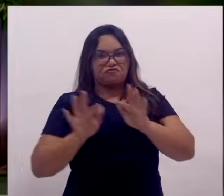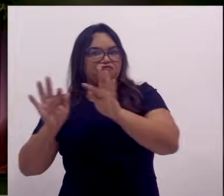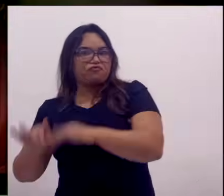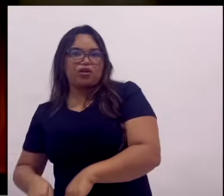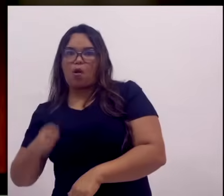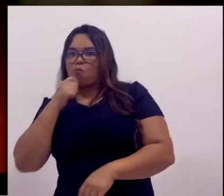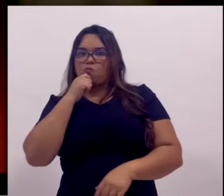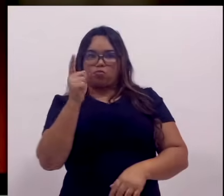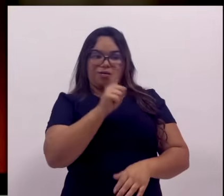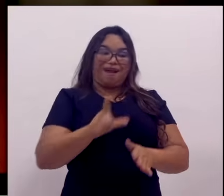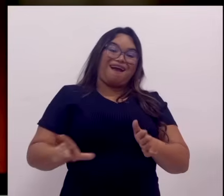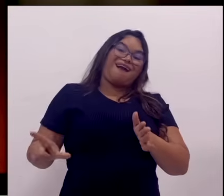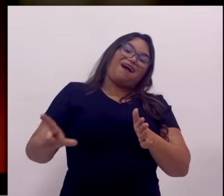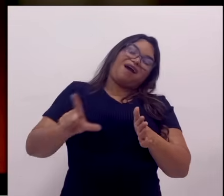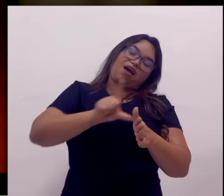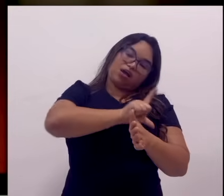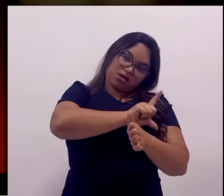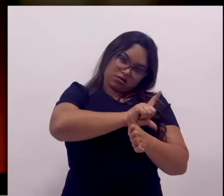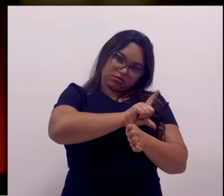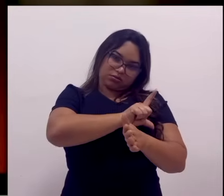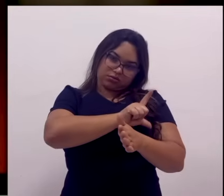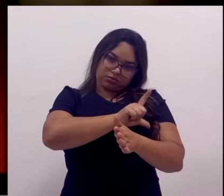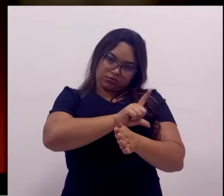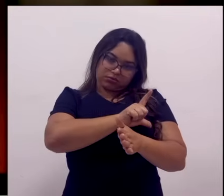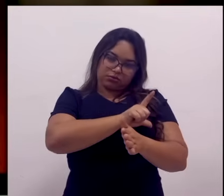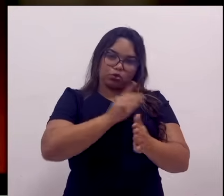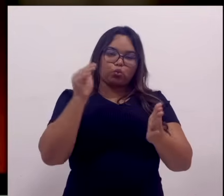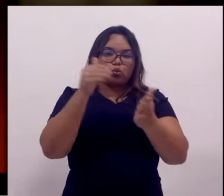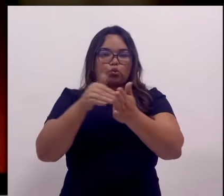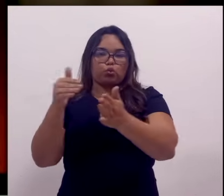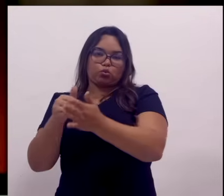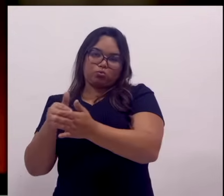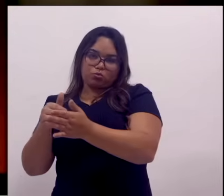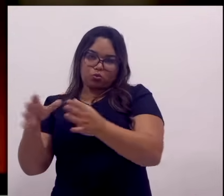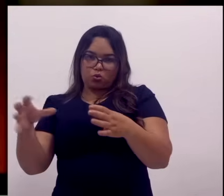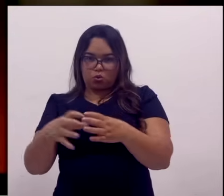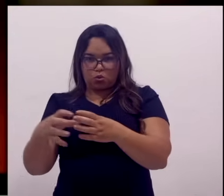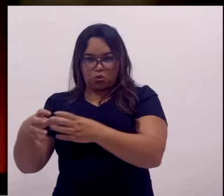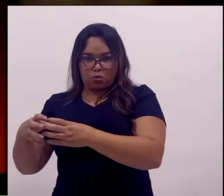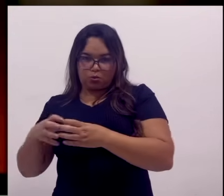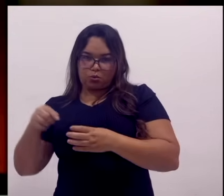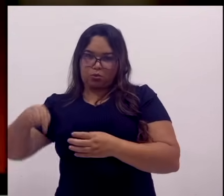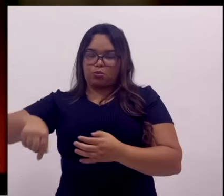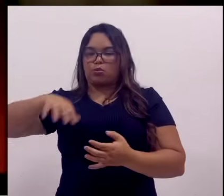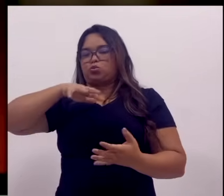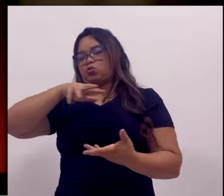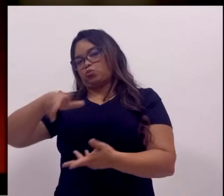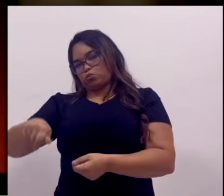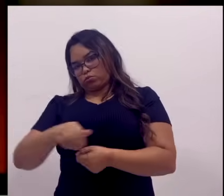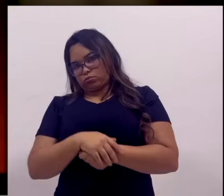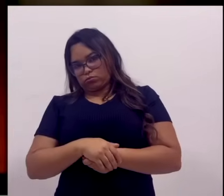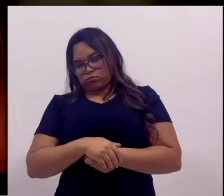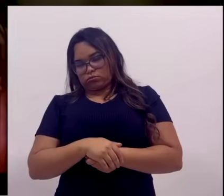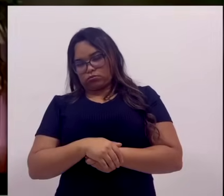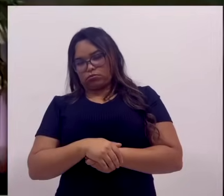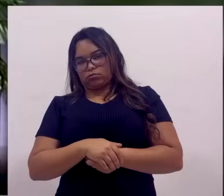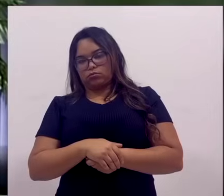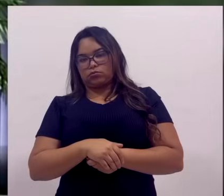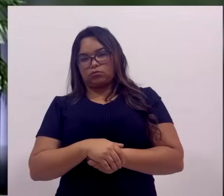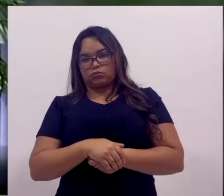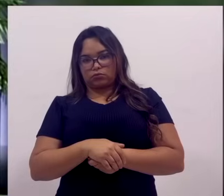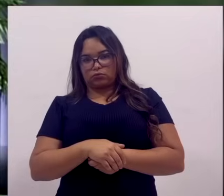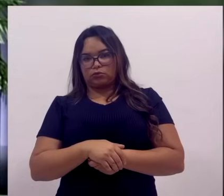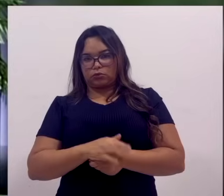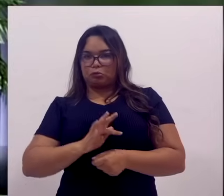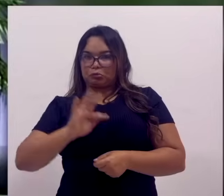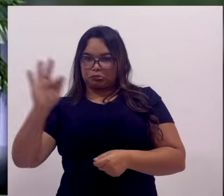período bem antes dos últimos grupos na terra, que virá sobre o mundo para tentar aqueles que